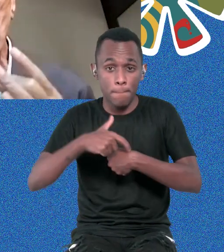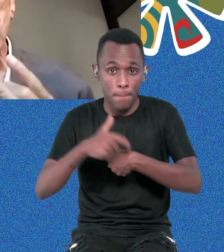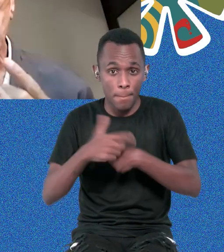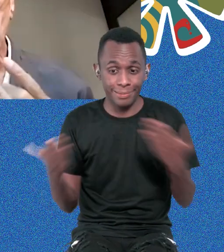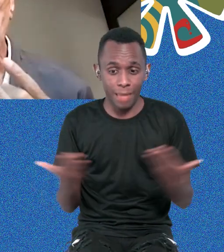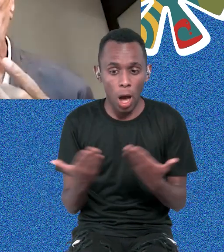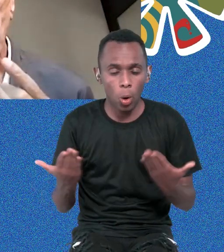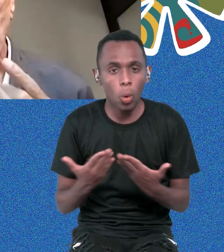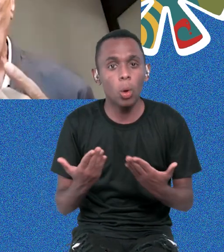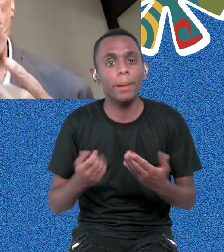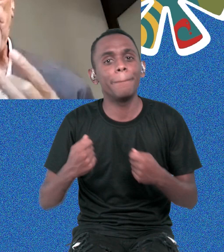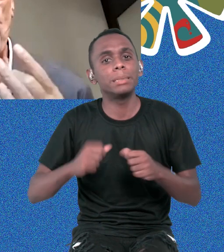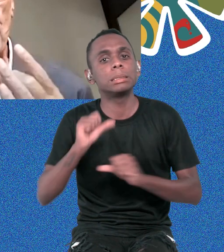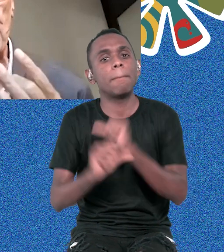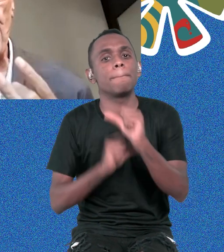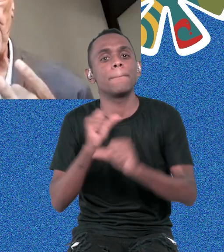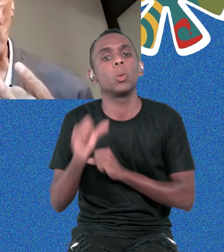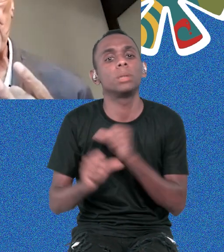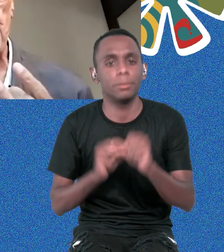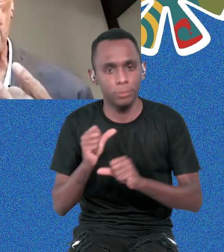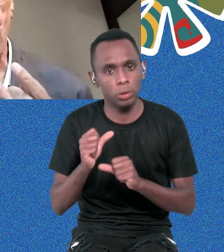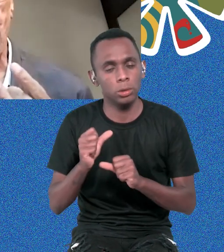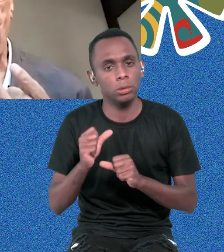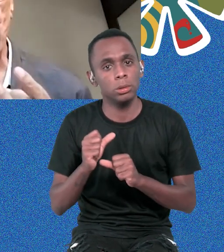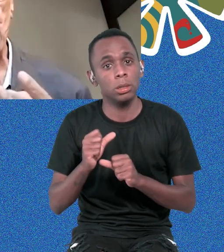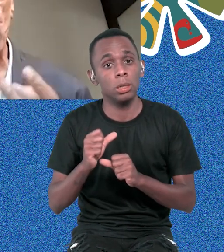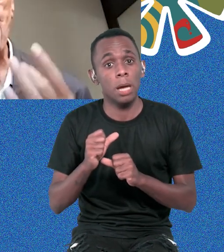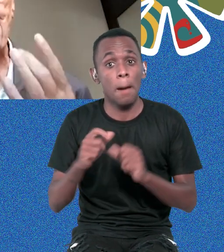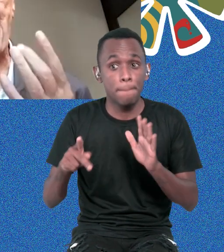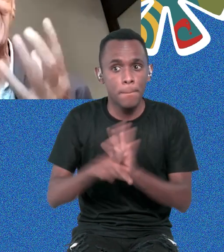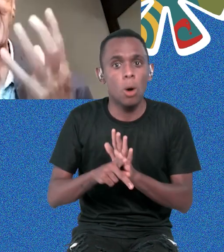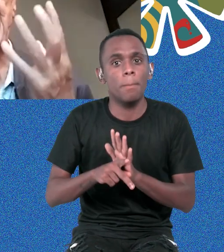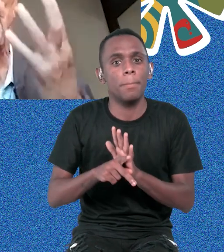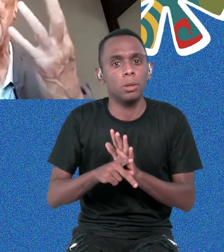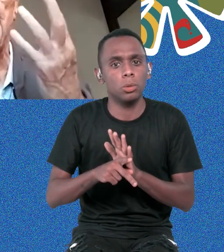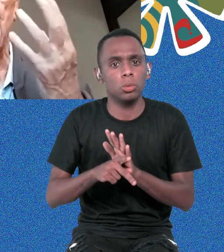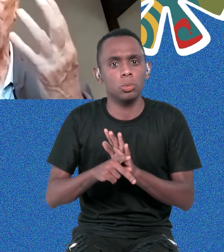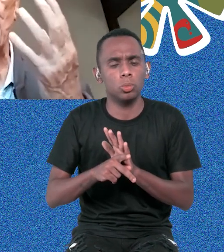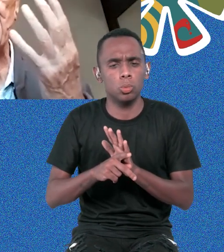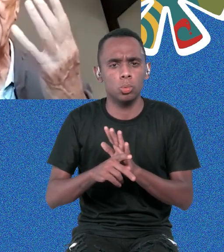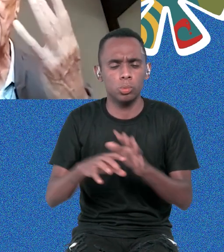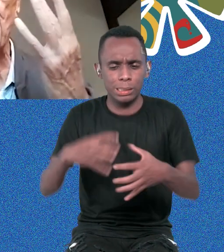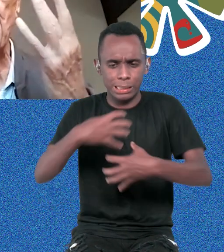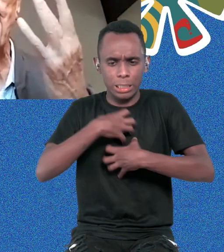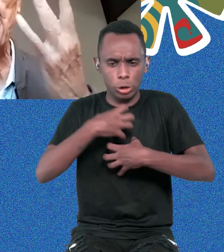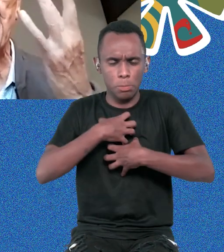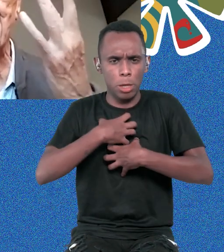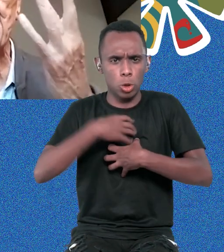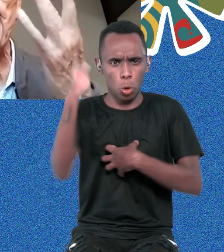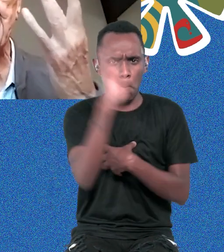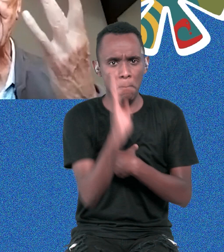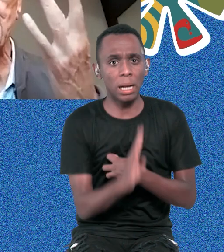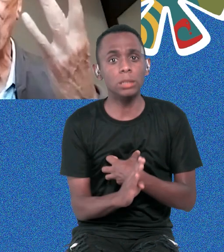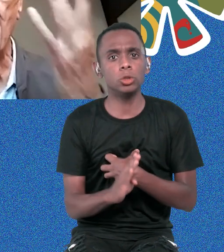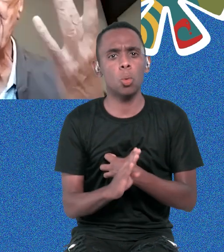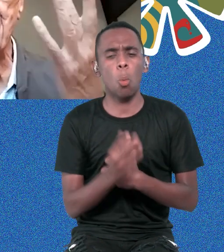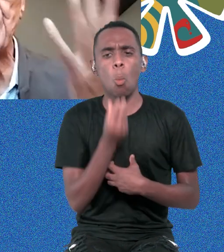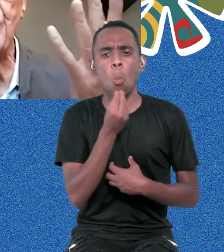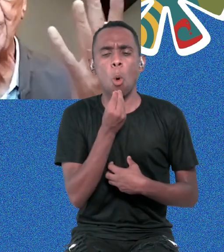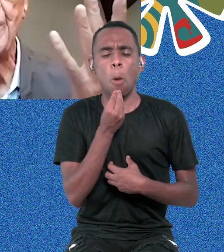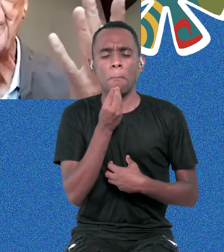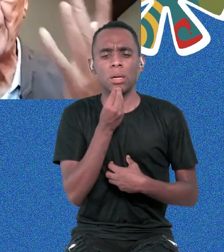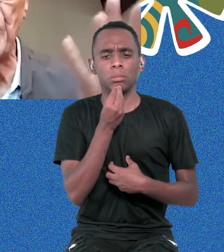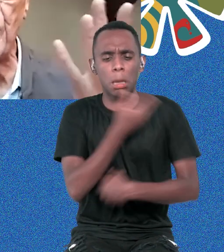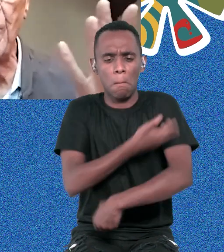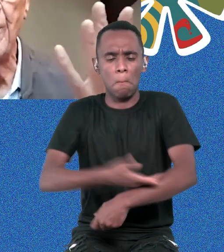estamos num momento onde desconstruímos a noção de pátria como símbolo da pátria potestas do homem